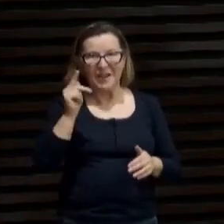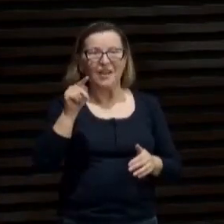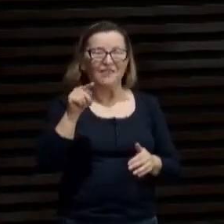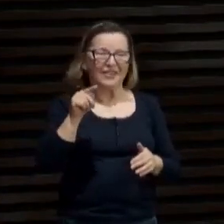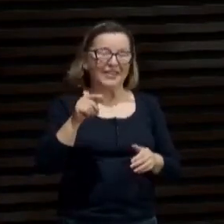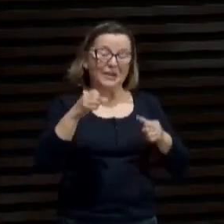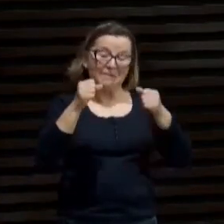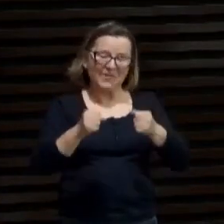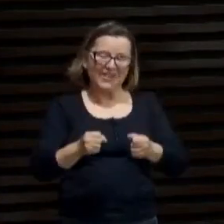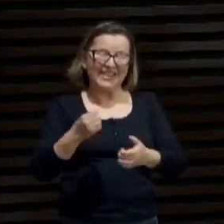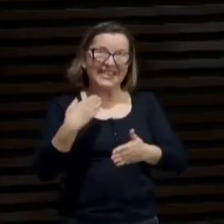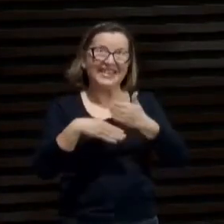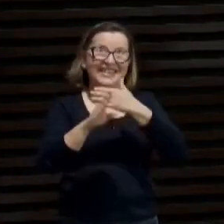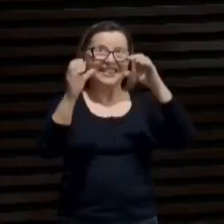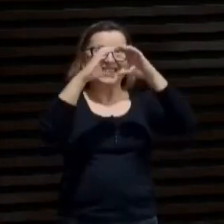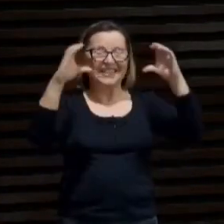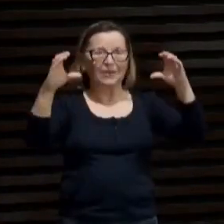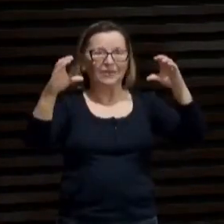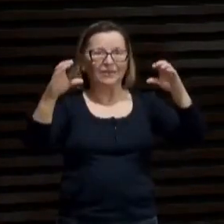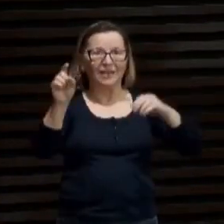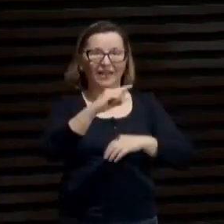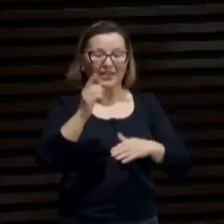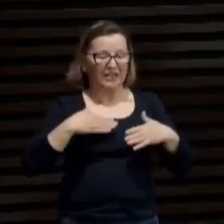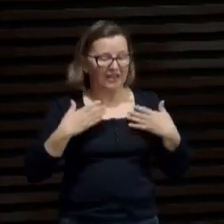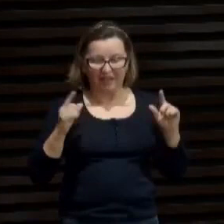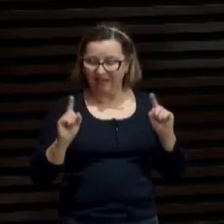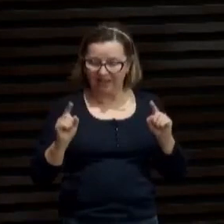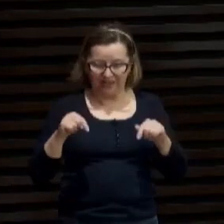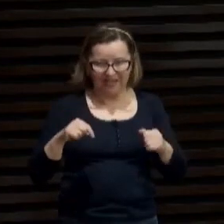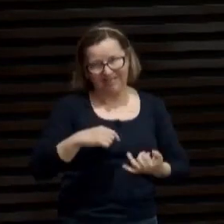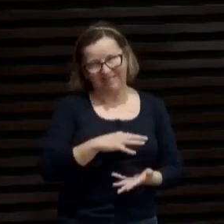A nossa alegria não está em nada daqui da terra, meus amados.